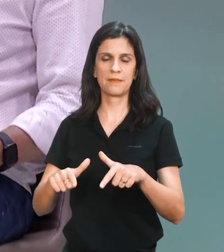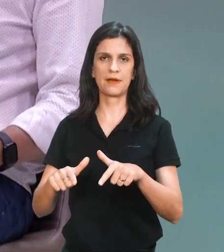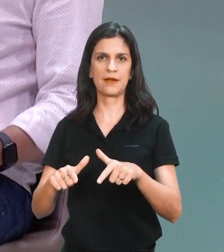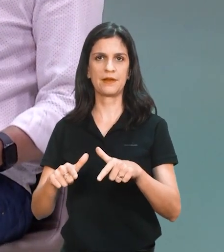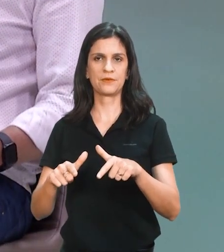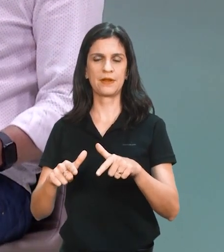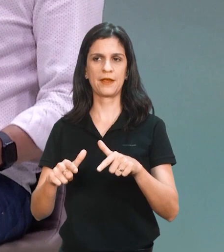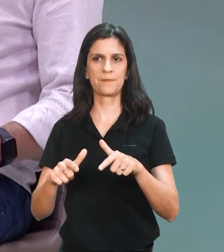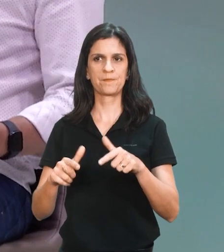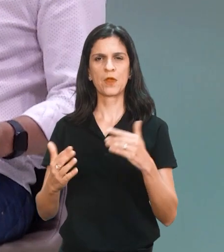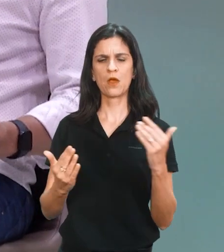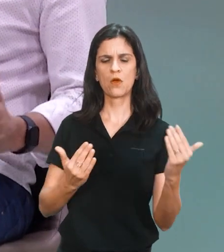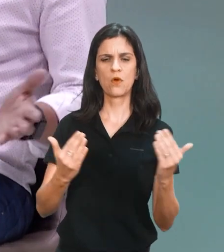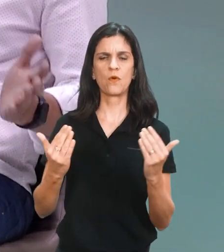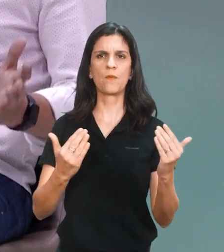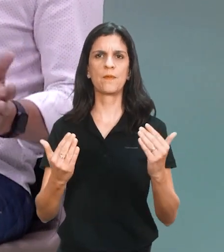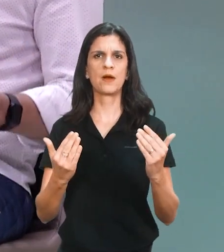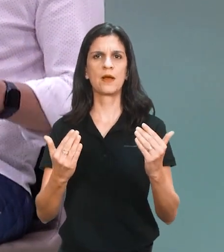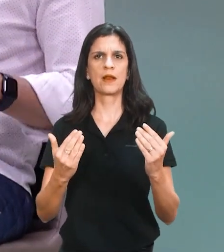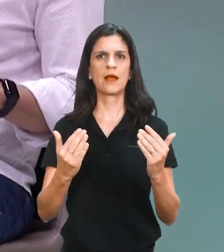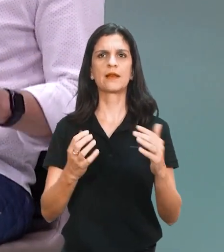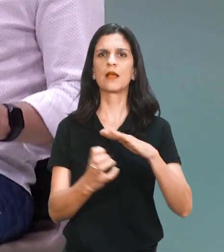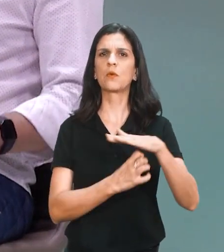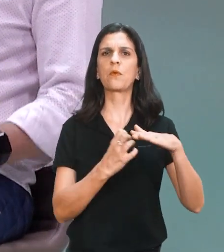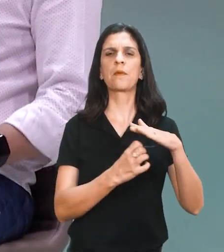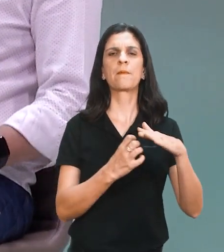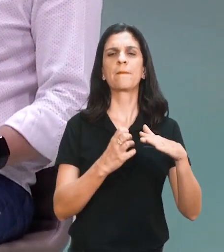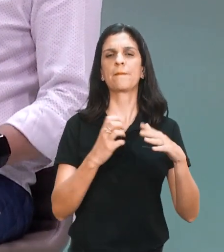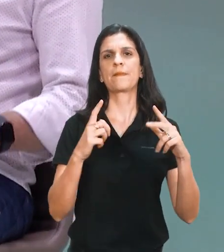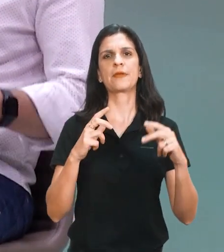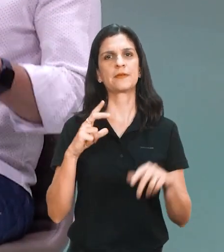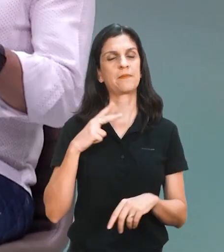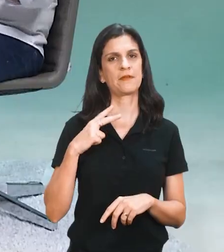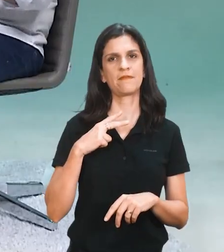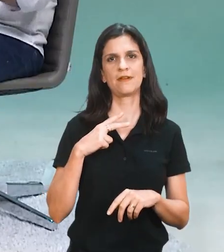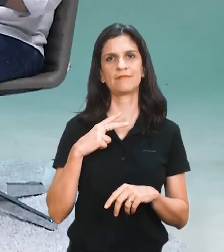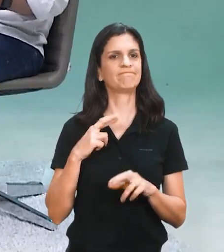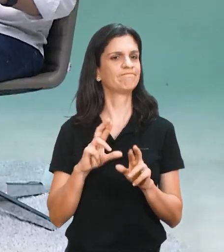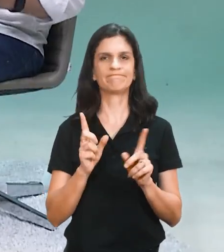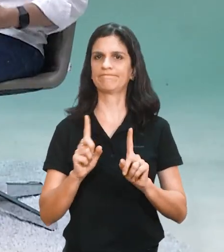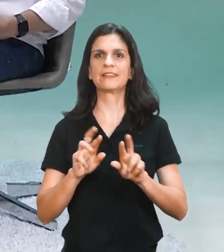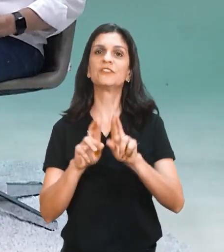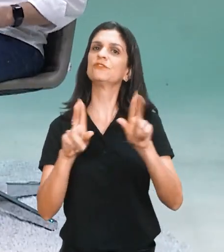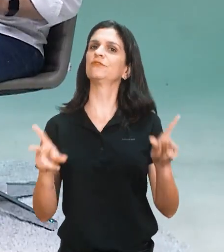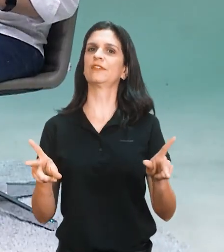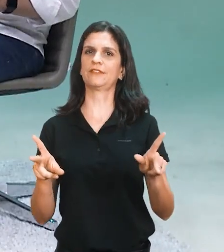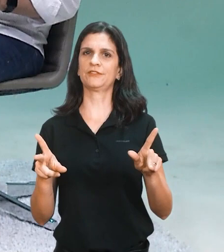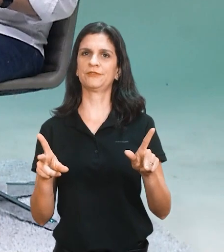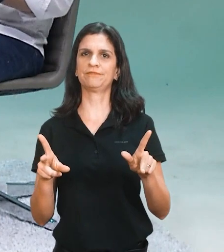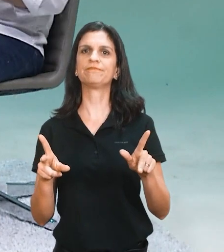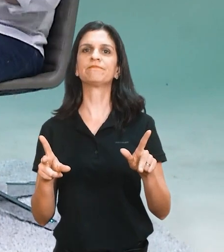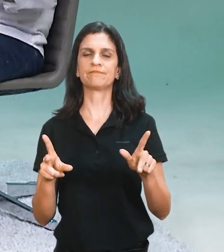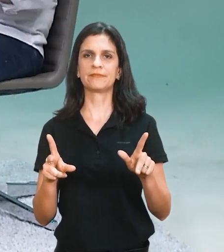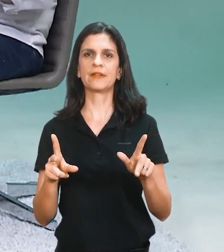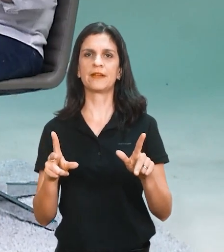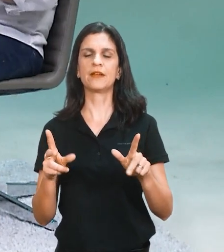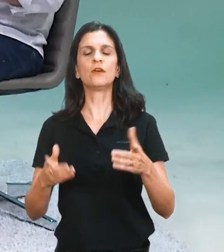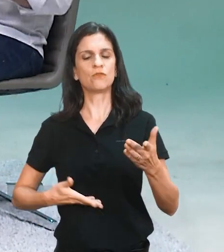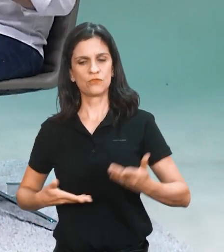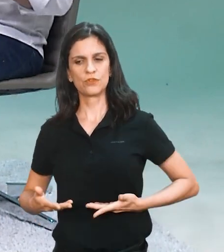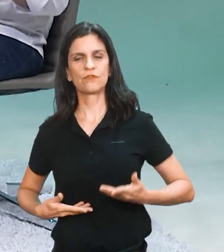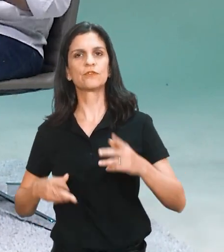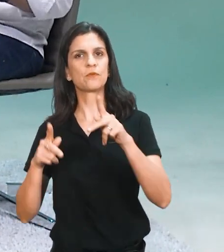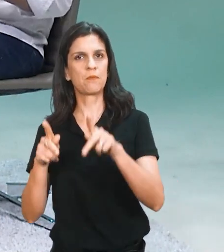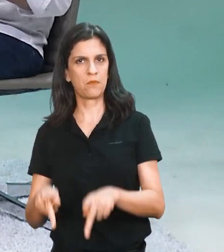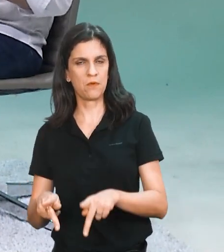funciona. Então, acha que é como uma empresa privada, e não é assim, Tem toda uma burocracia. E a gente procura explicar para eles.